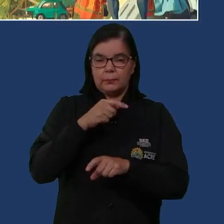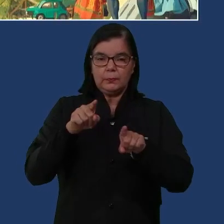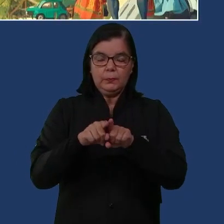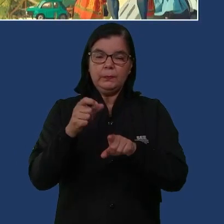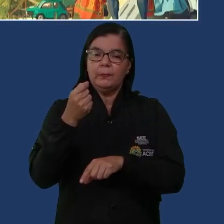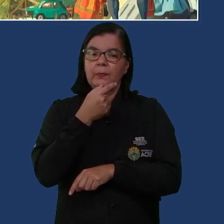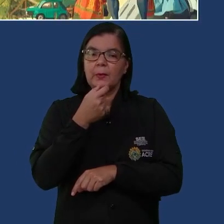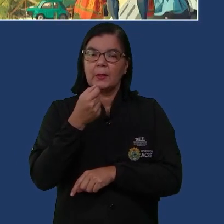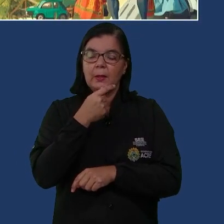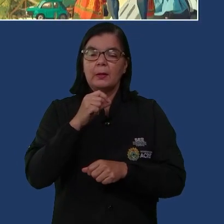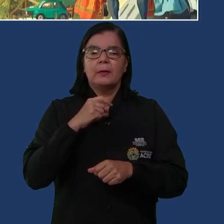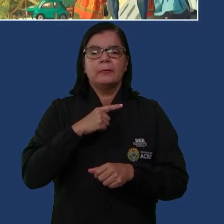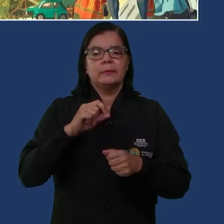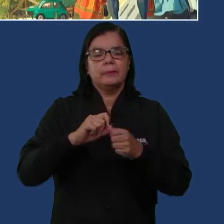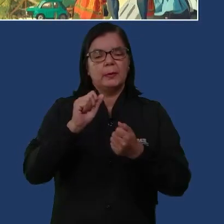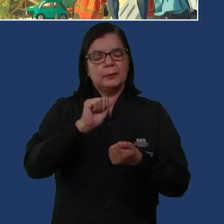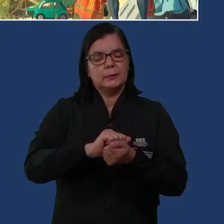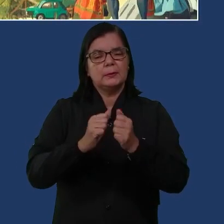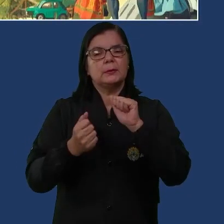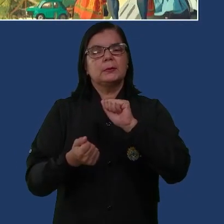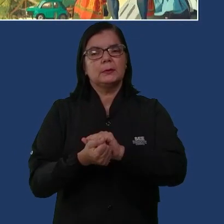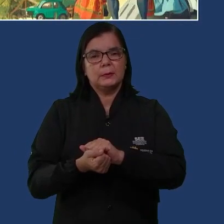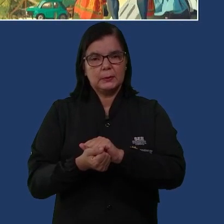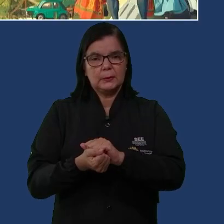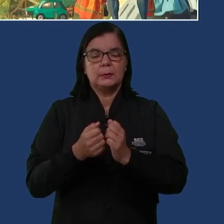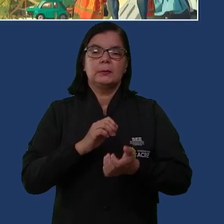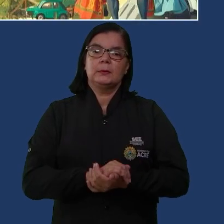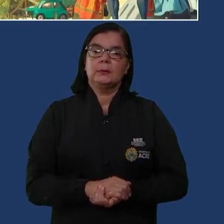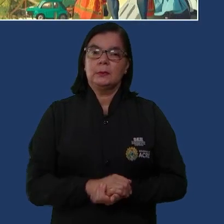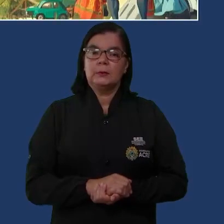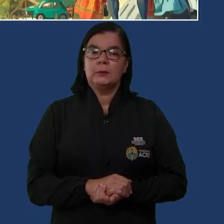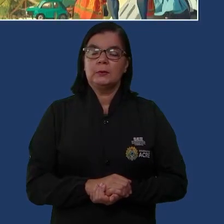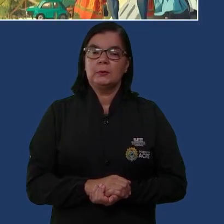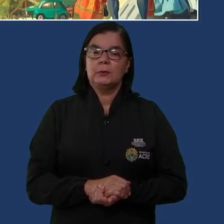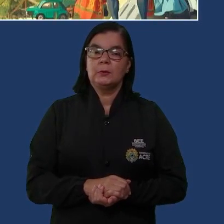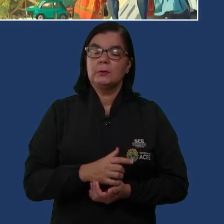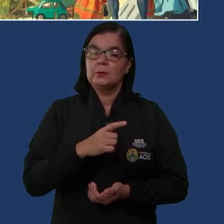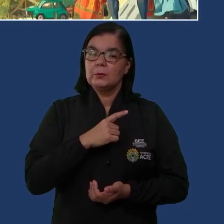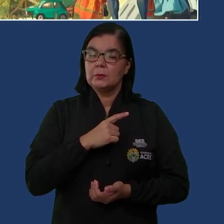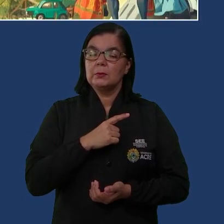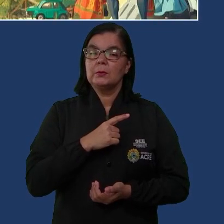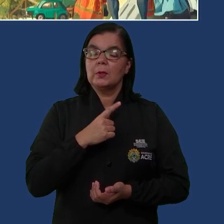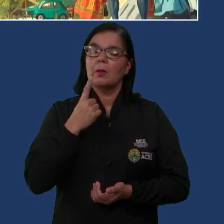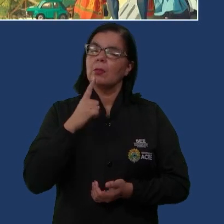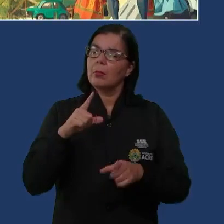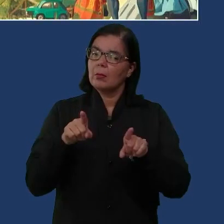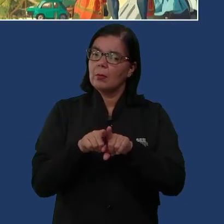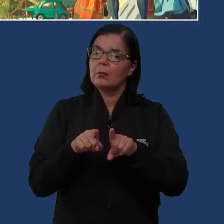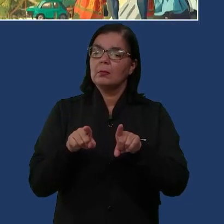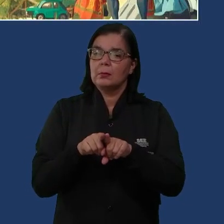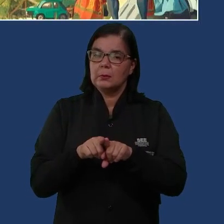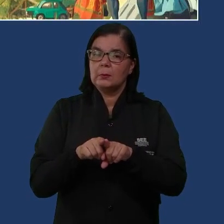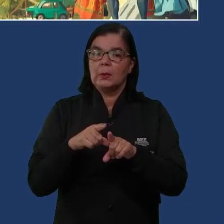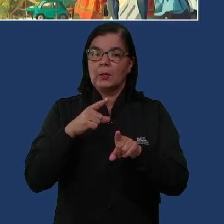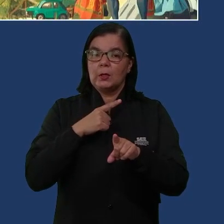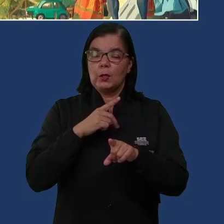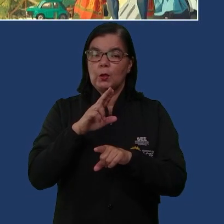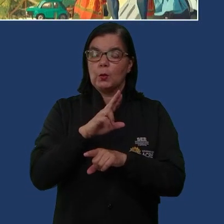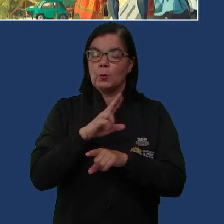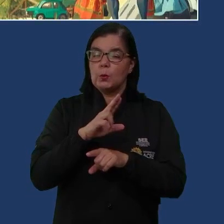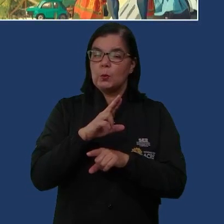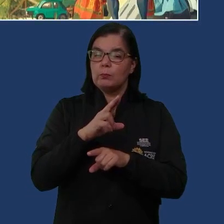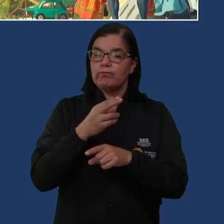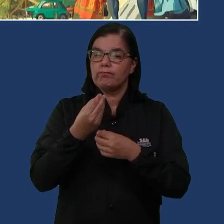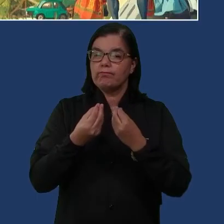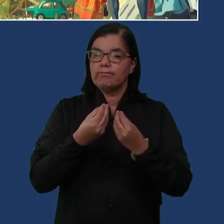paródia. Ele fez aí essas adaptações e aí ele também deu esse